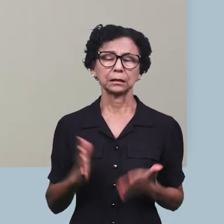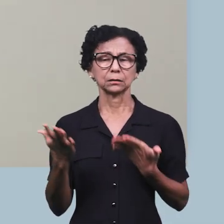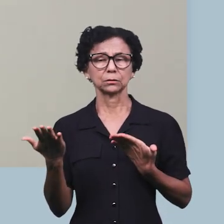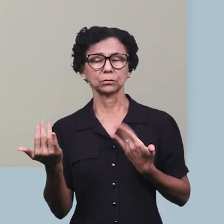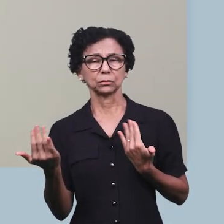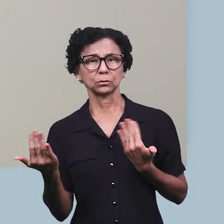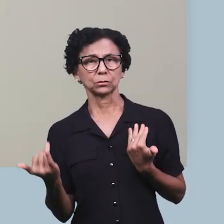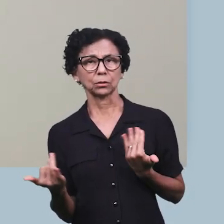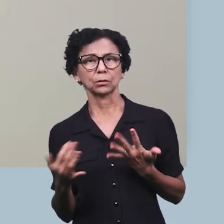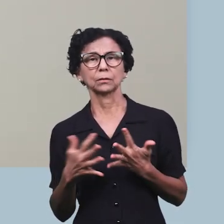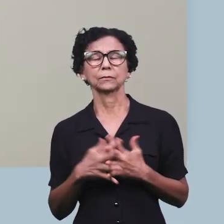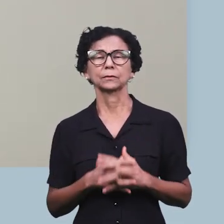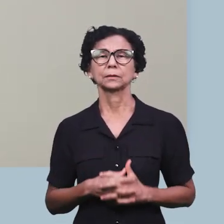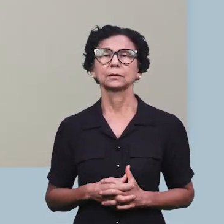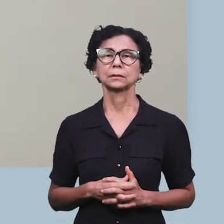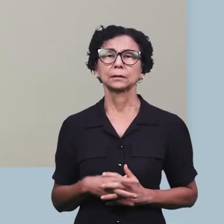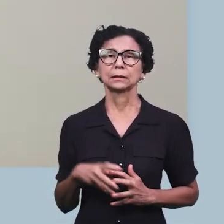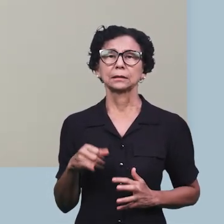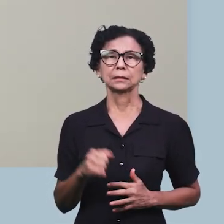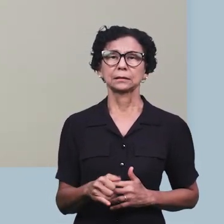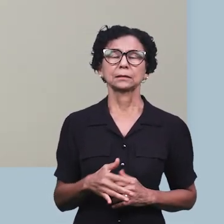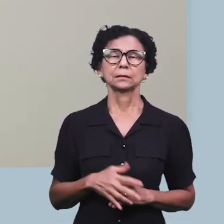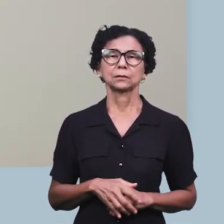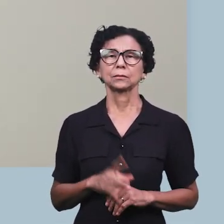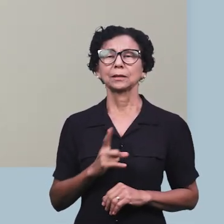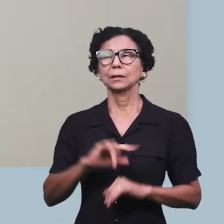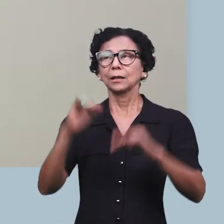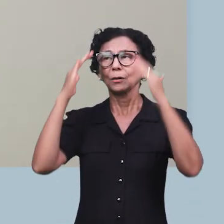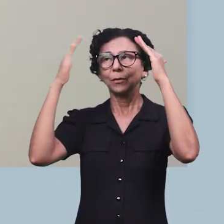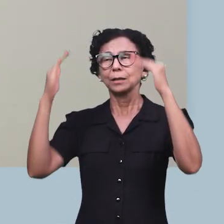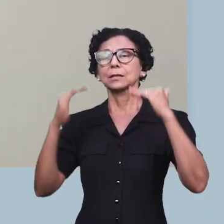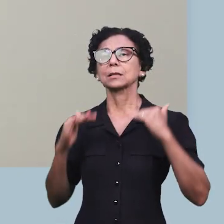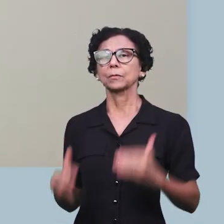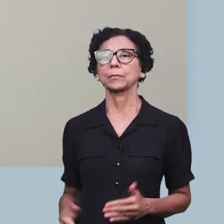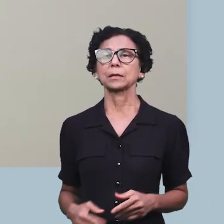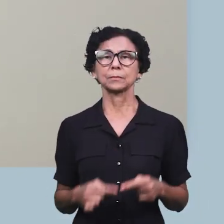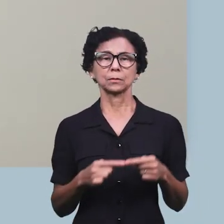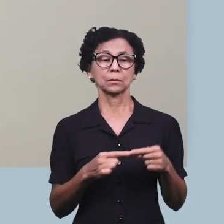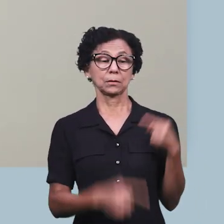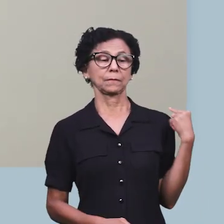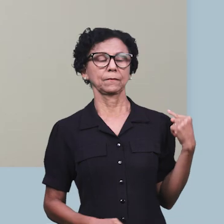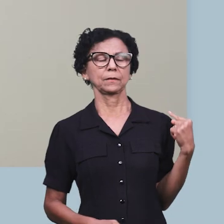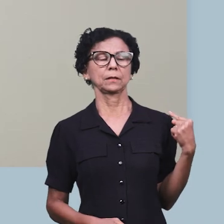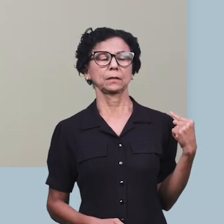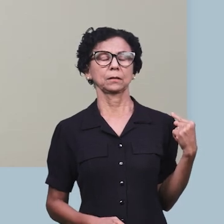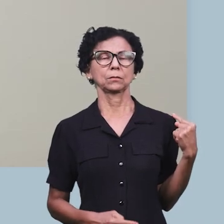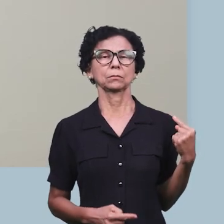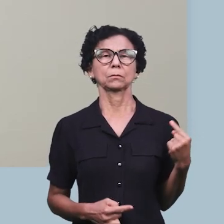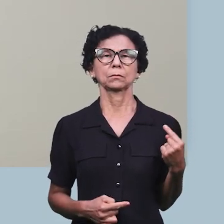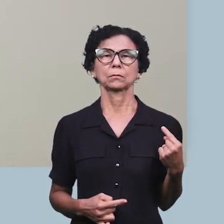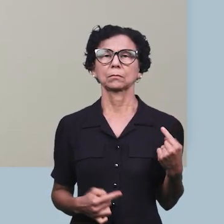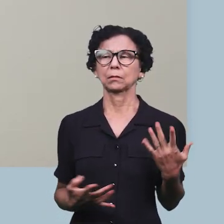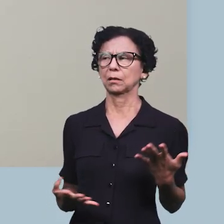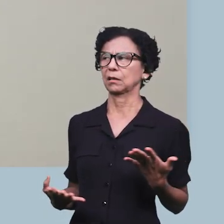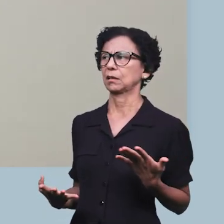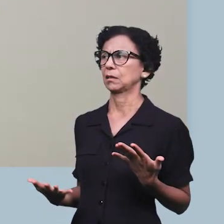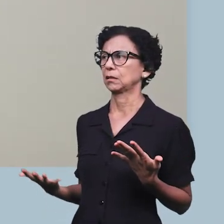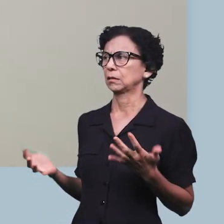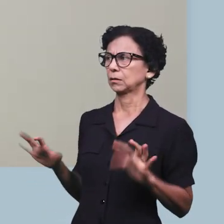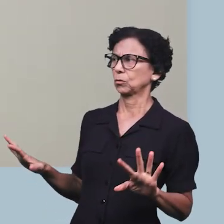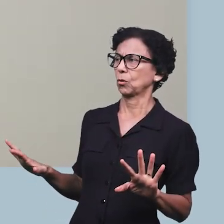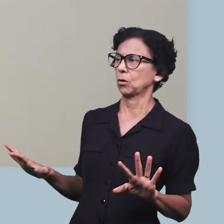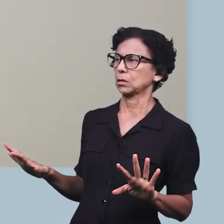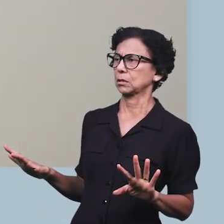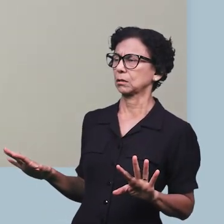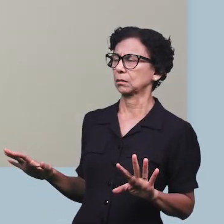eles querem. Não significa que às vezes estão sendo desobedientes, mas estão nos desafiando sim, né, para saber